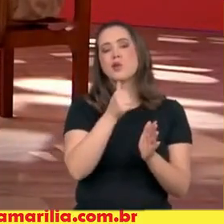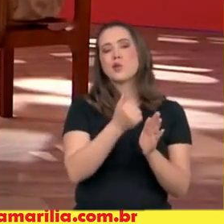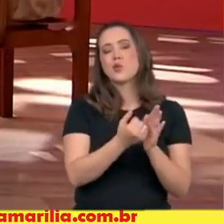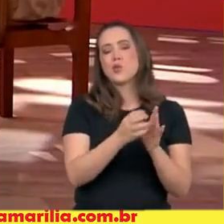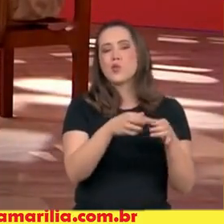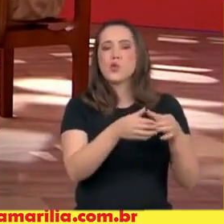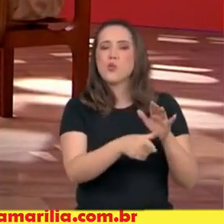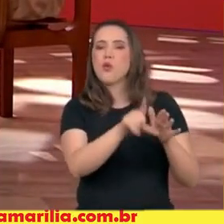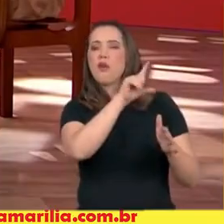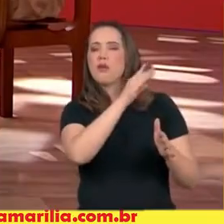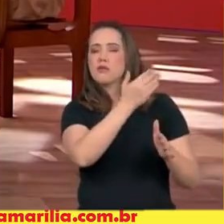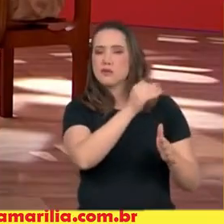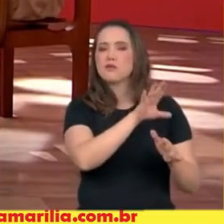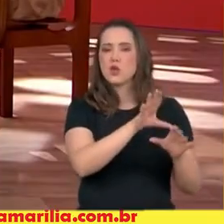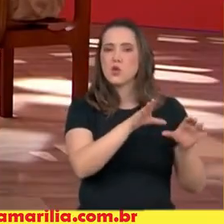que organizou